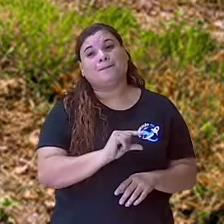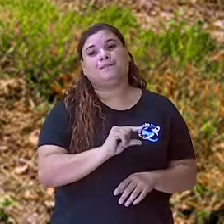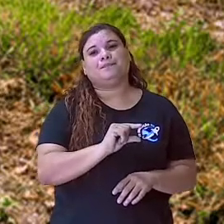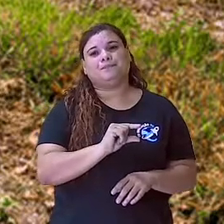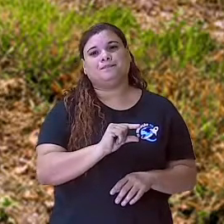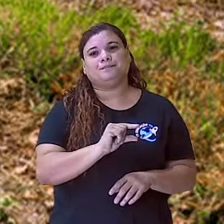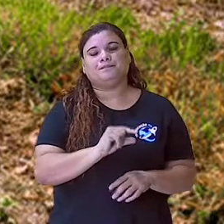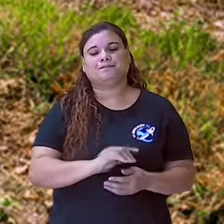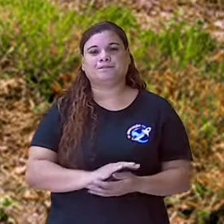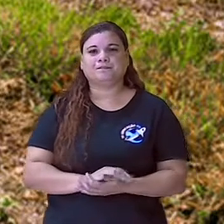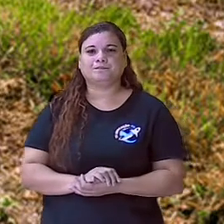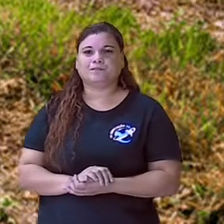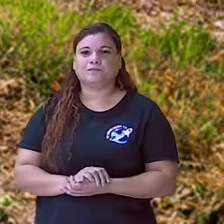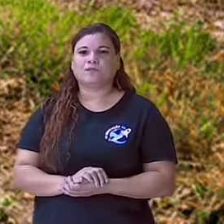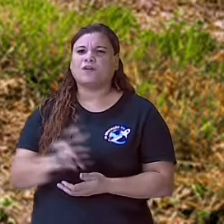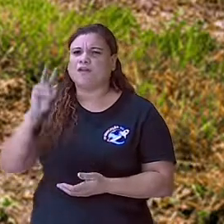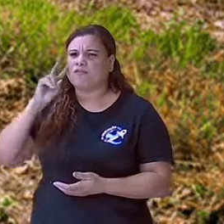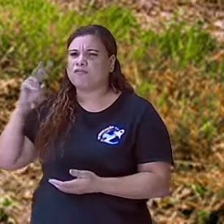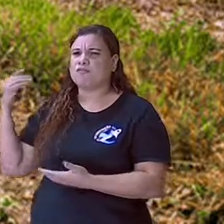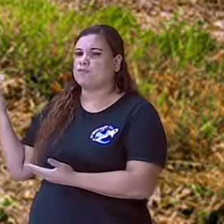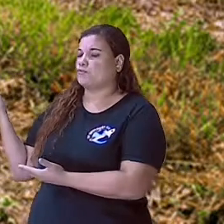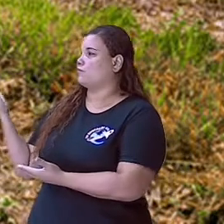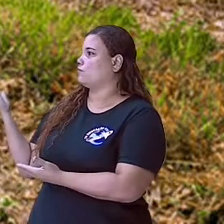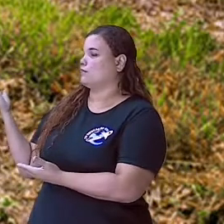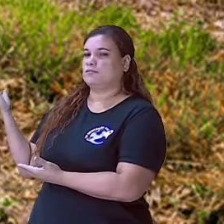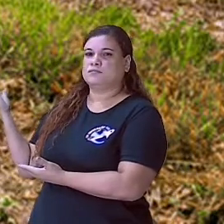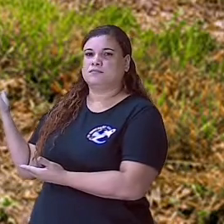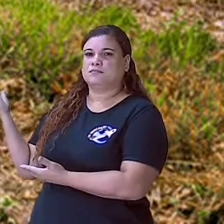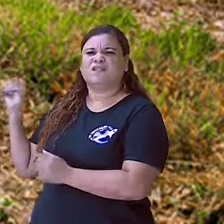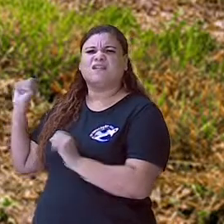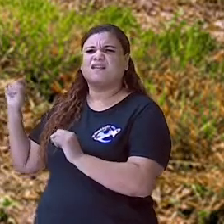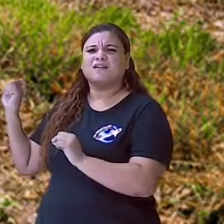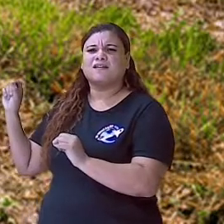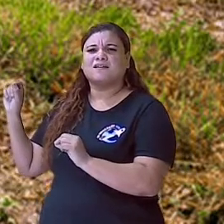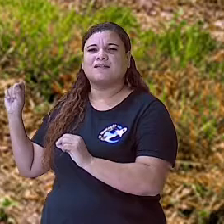Que são as plantações de uva, que se destacam também